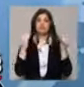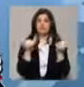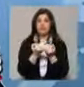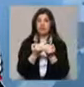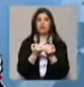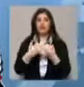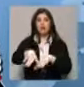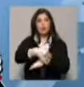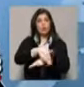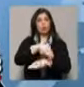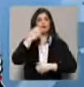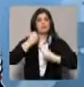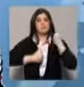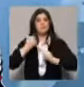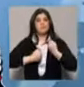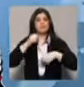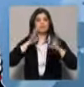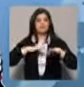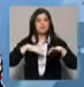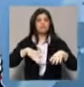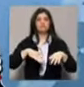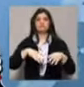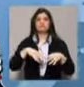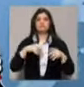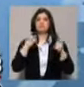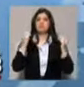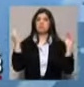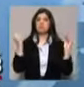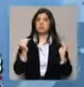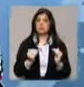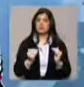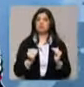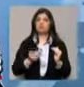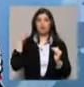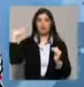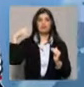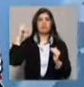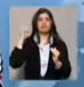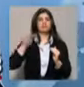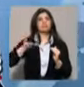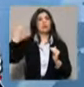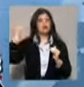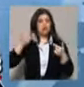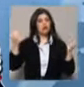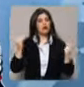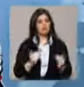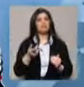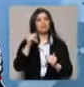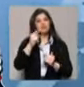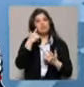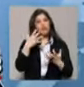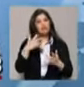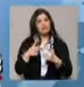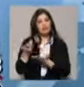ruas manifestações de protesto como eh nos últimos anos tem assistido há alguns sinais da economia de retoma